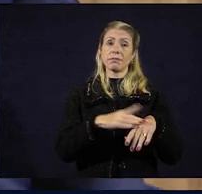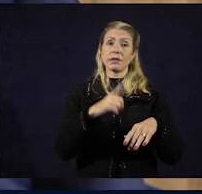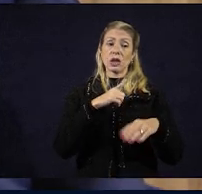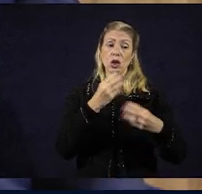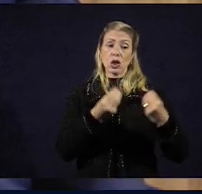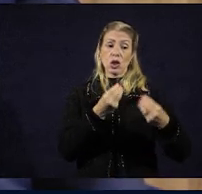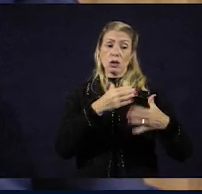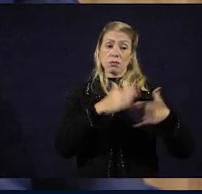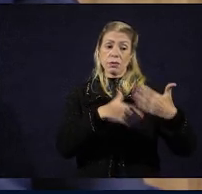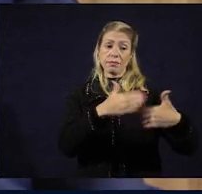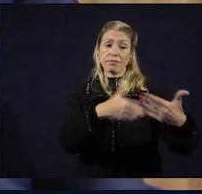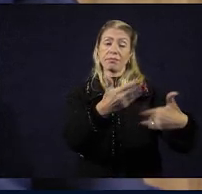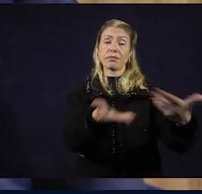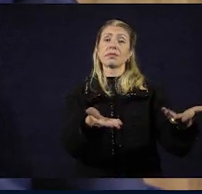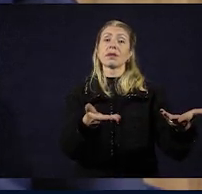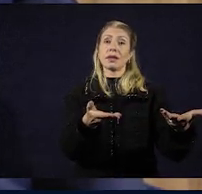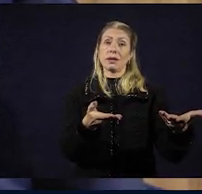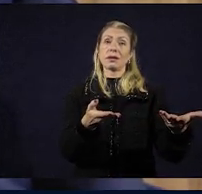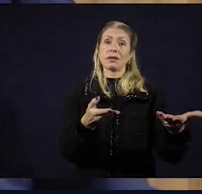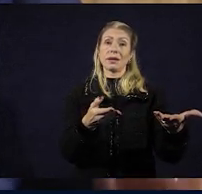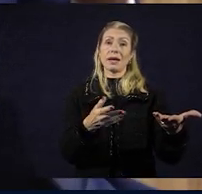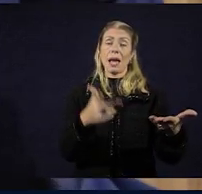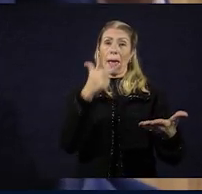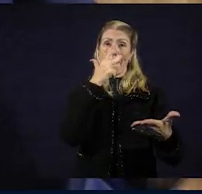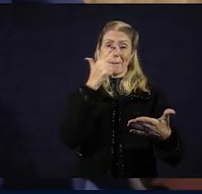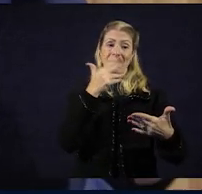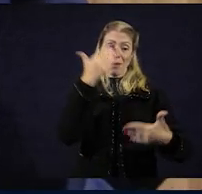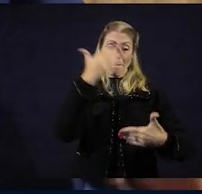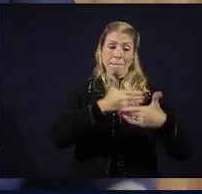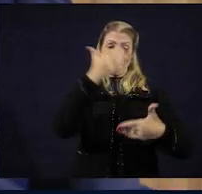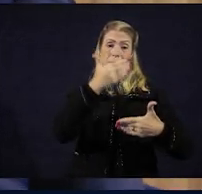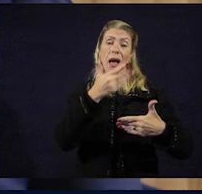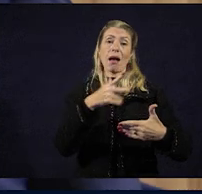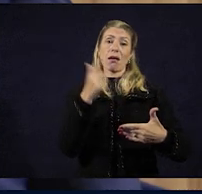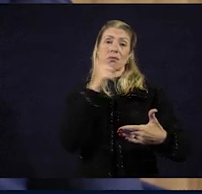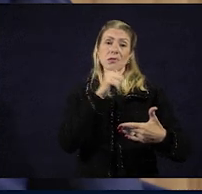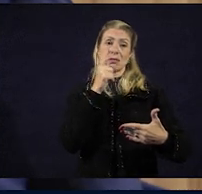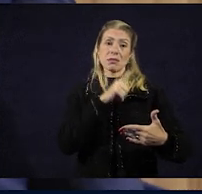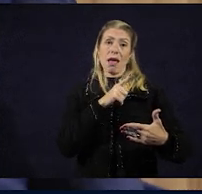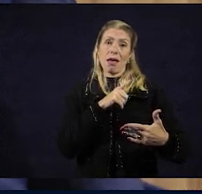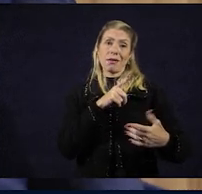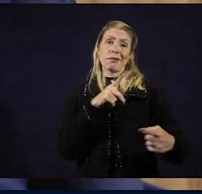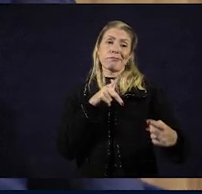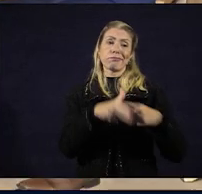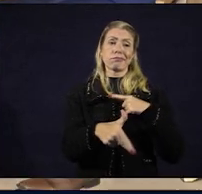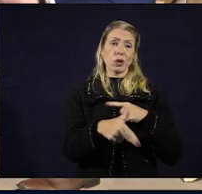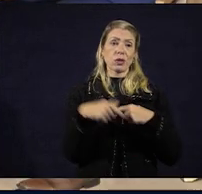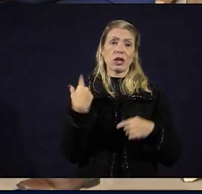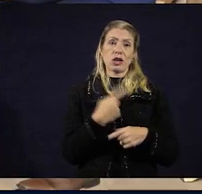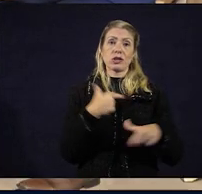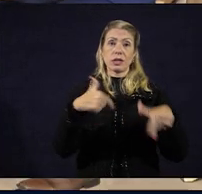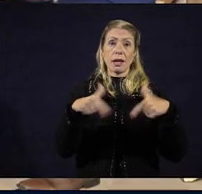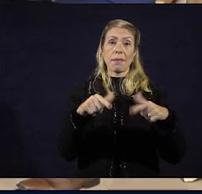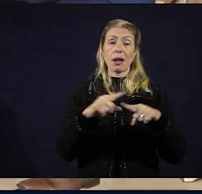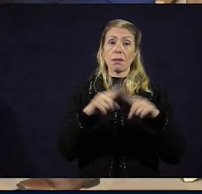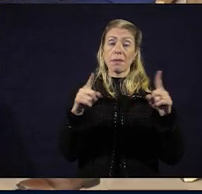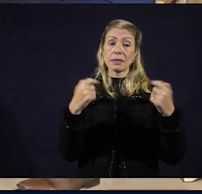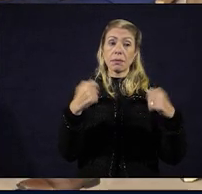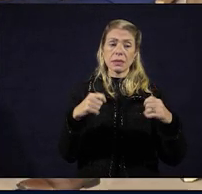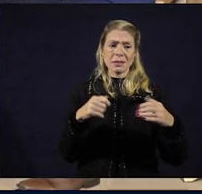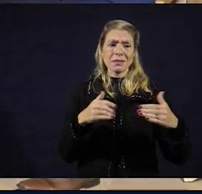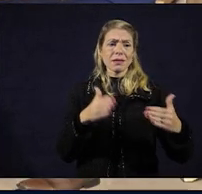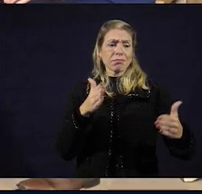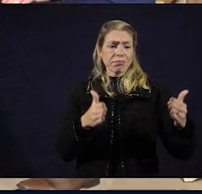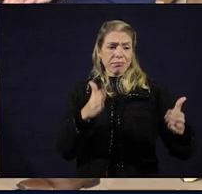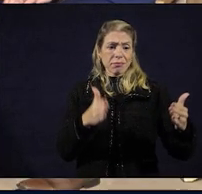a janela vira guilhotina né tipo pega no meio do corpo é isso mesmo então se não tiver a janela não adianta